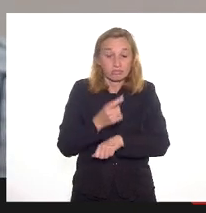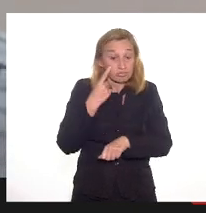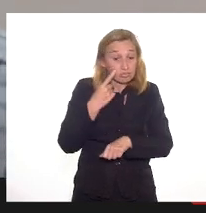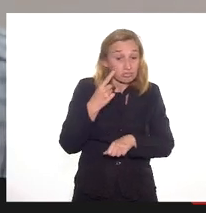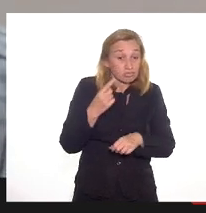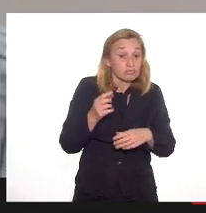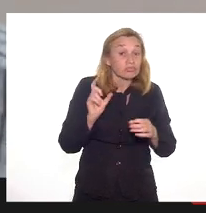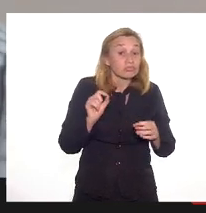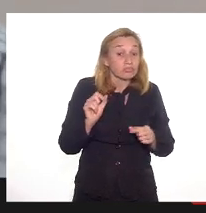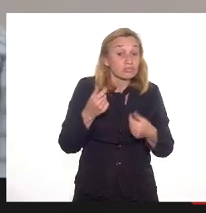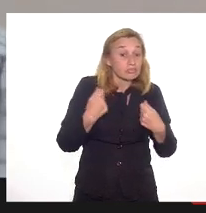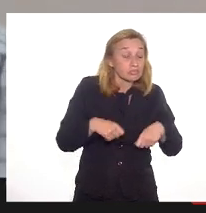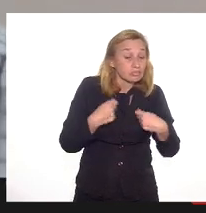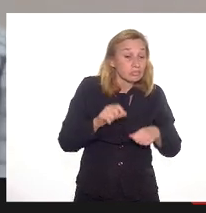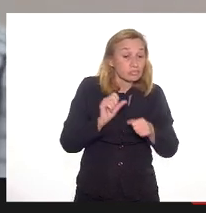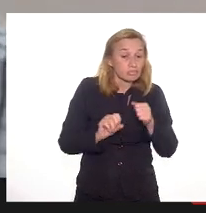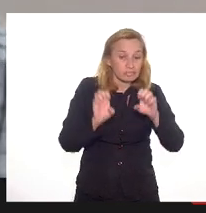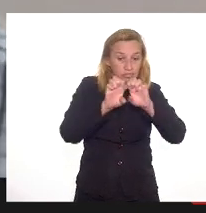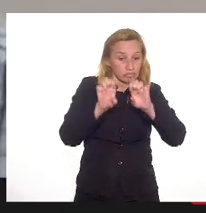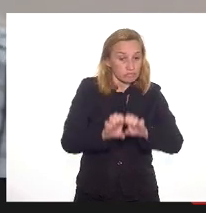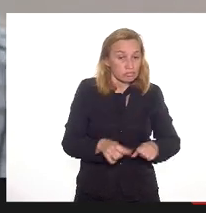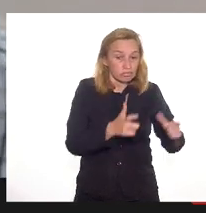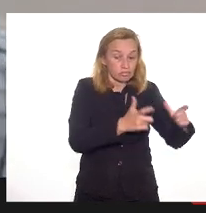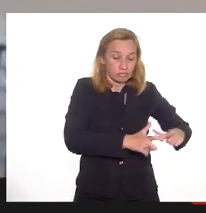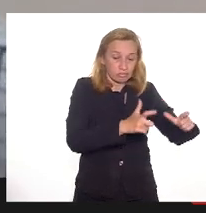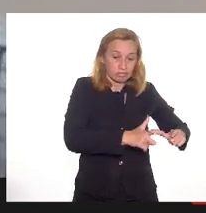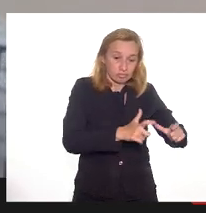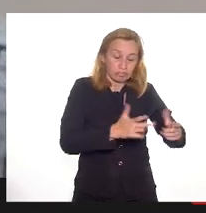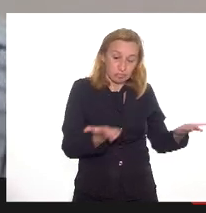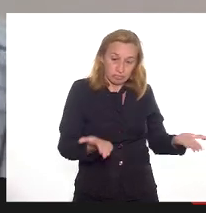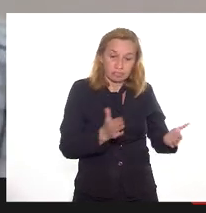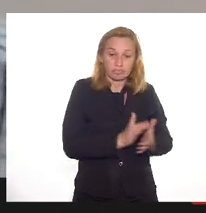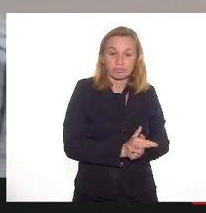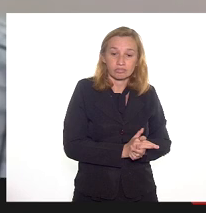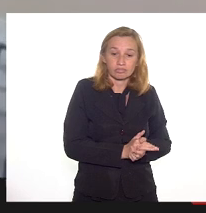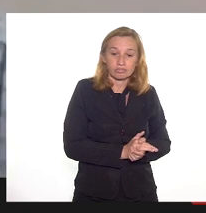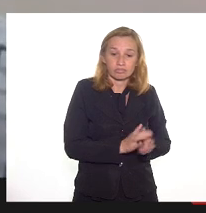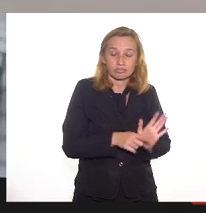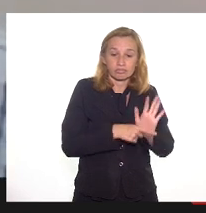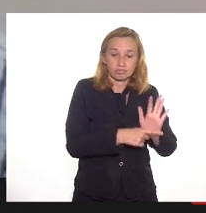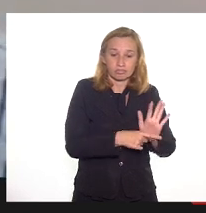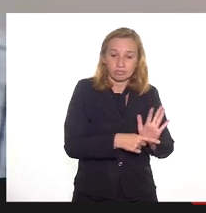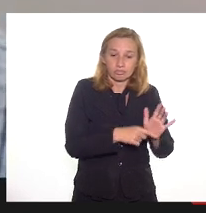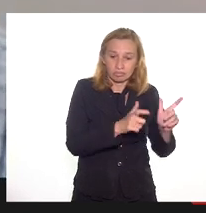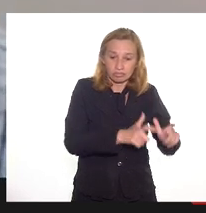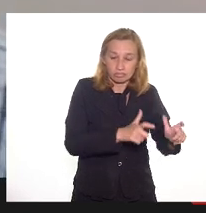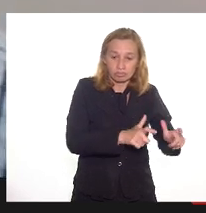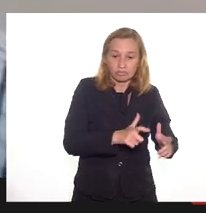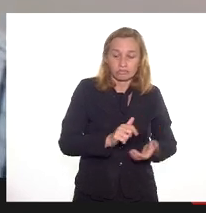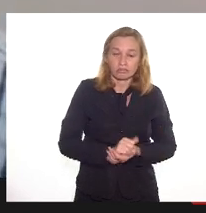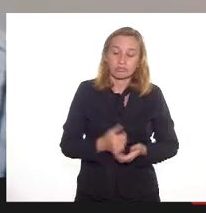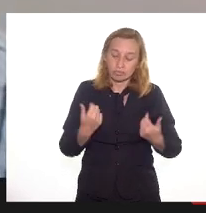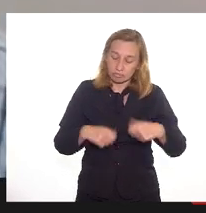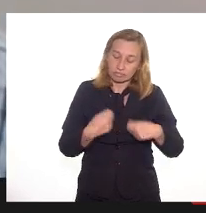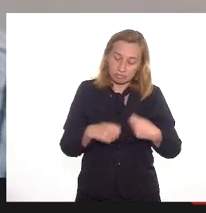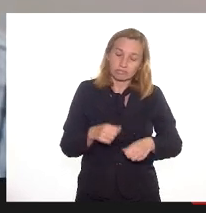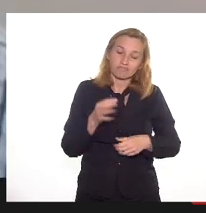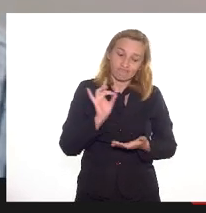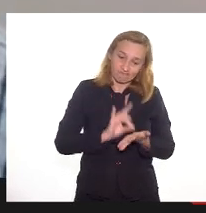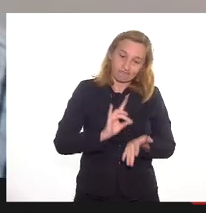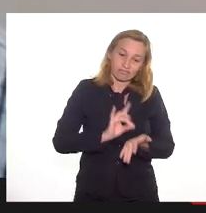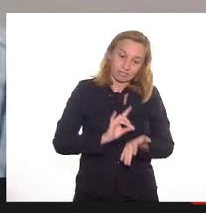o que precisa fazer de infraestrutura para ali e unir o deal para a nossa periferia metropolitana, que a gente precisa tanto, que